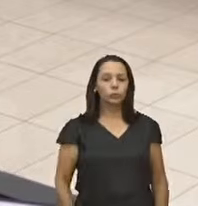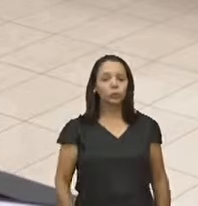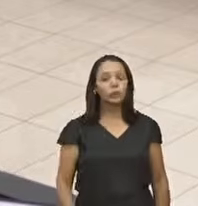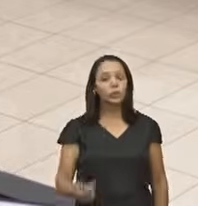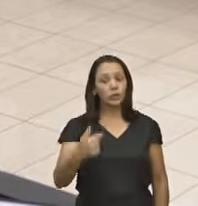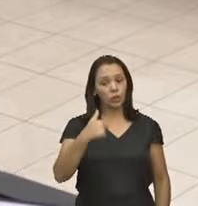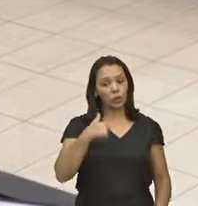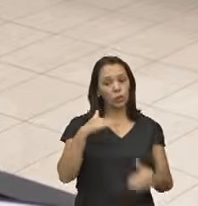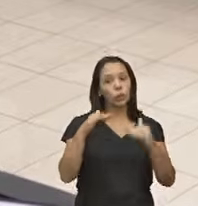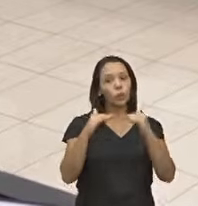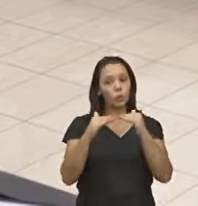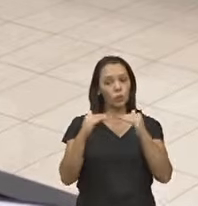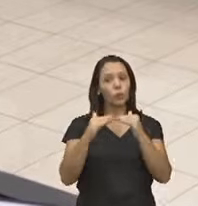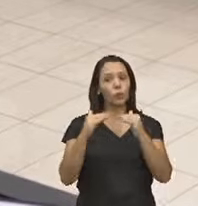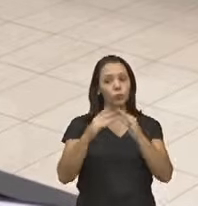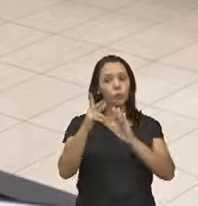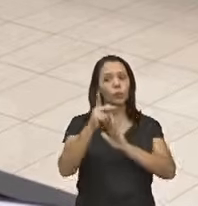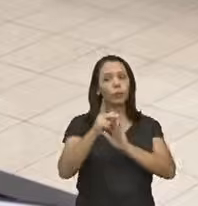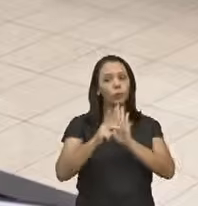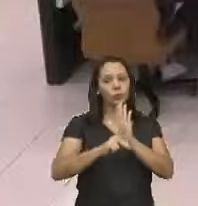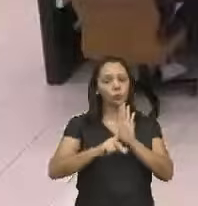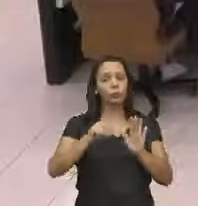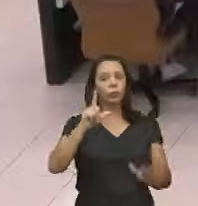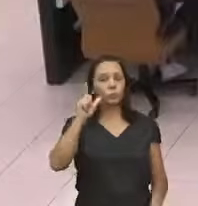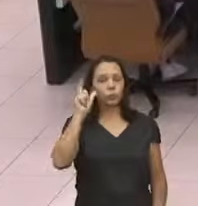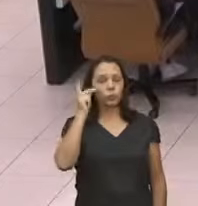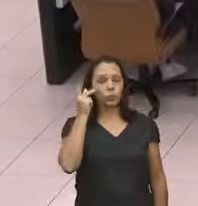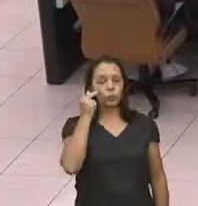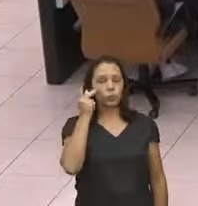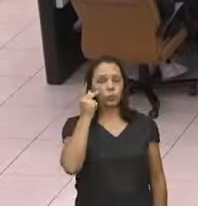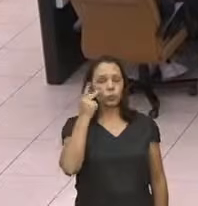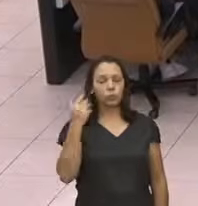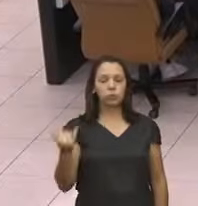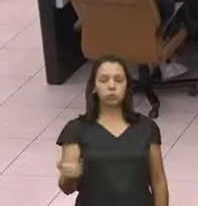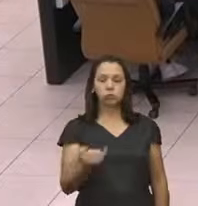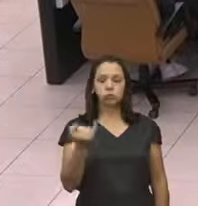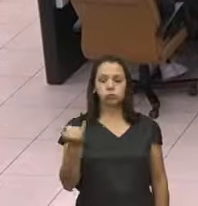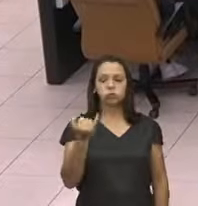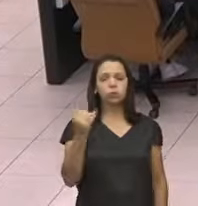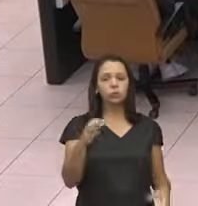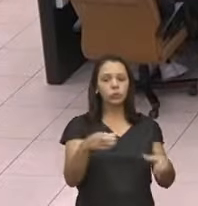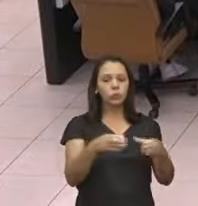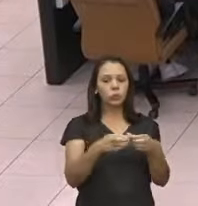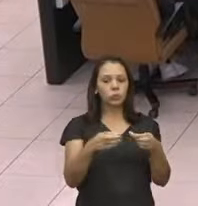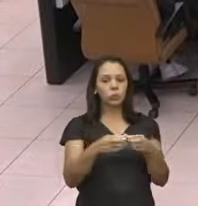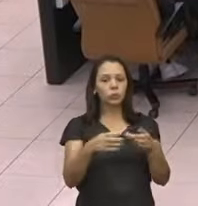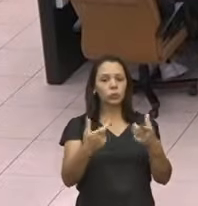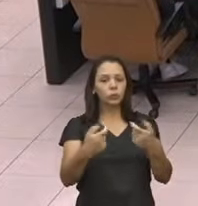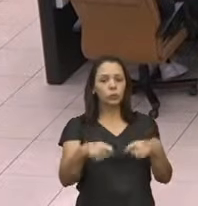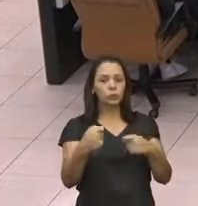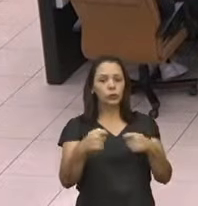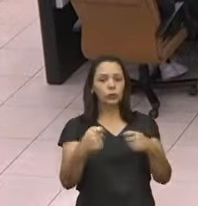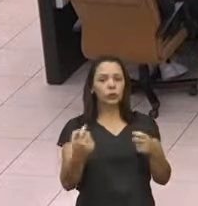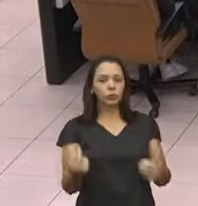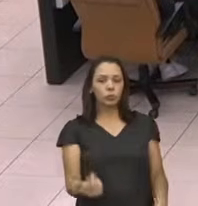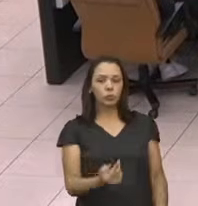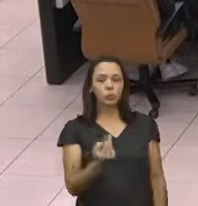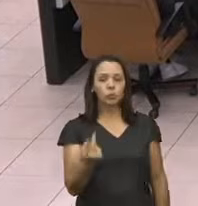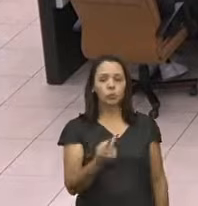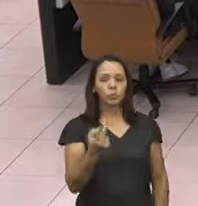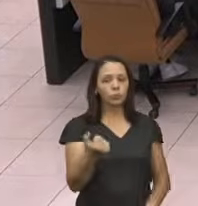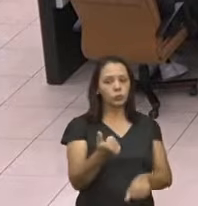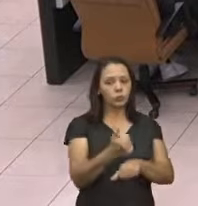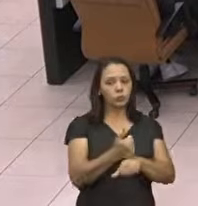favorável ao seu projeto, tá? Eu acho que é importante, é uma classe que precisa ser reconhecida,